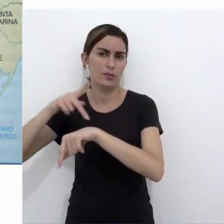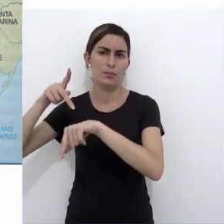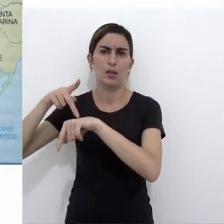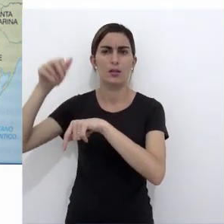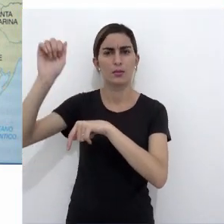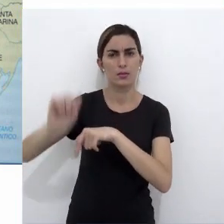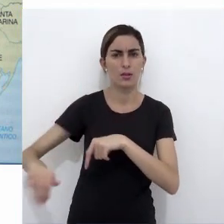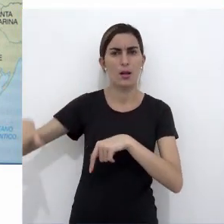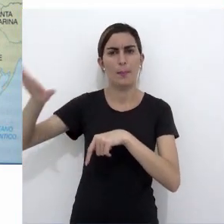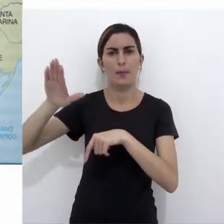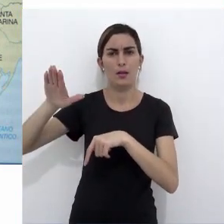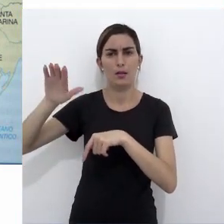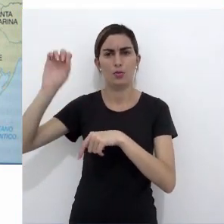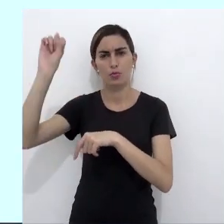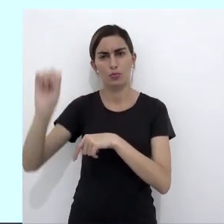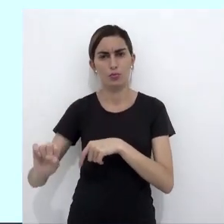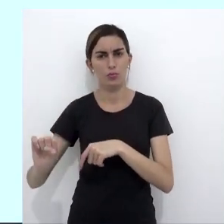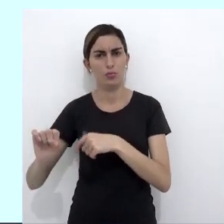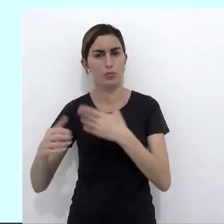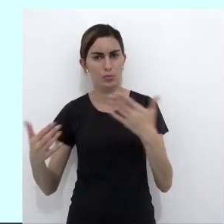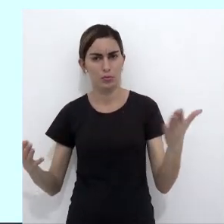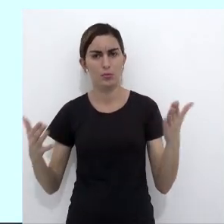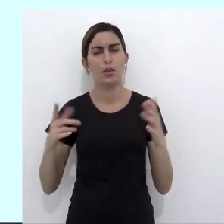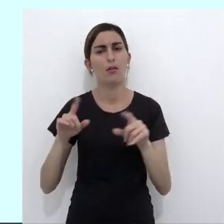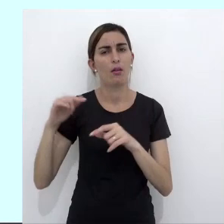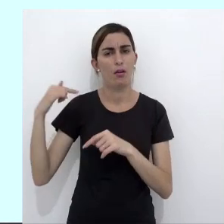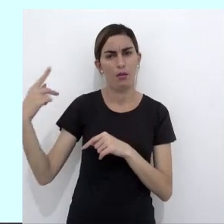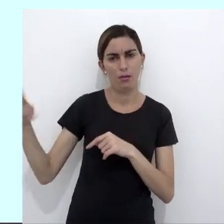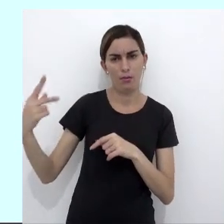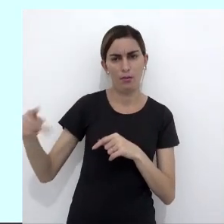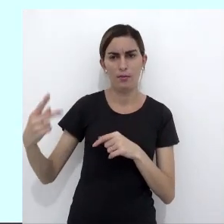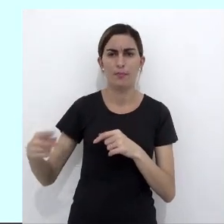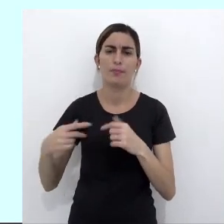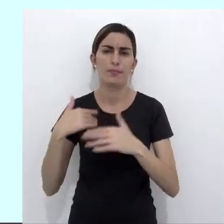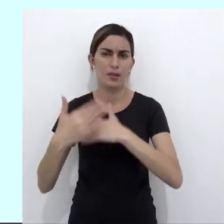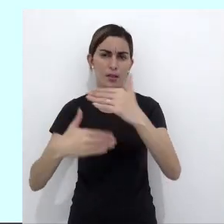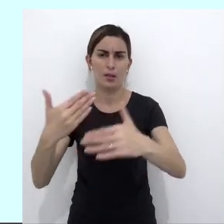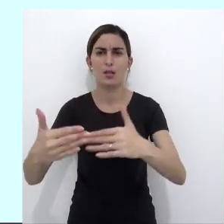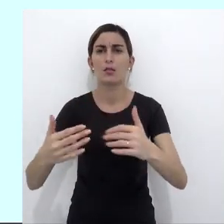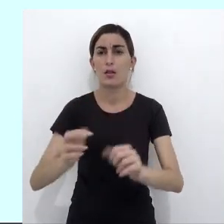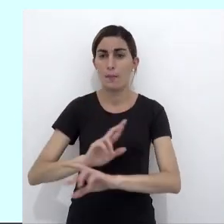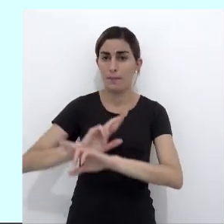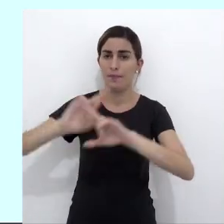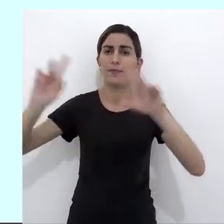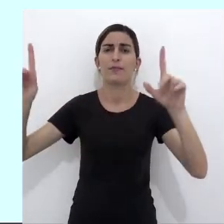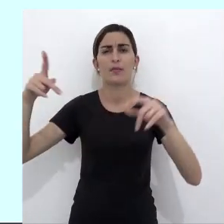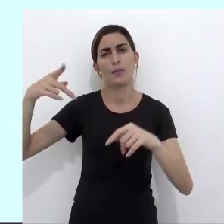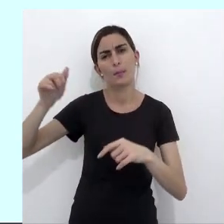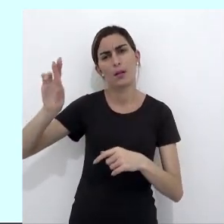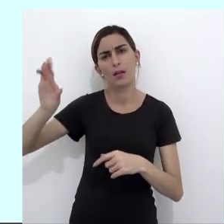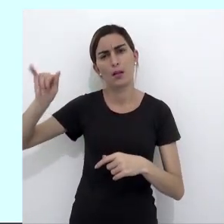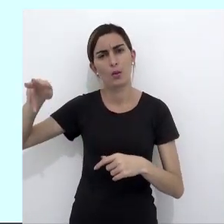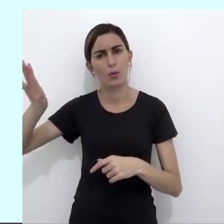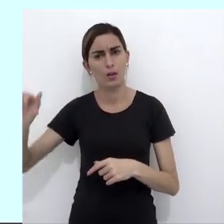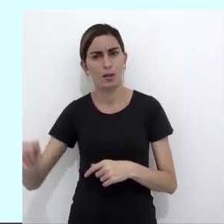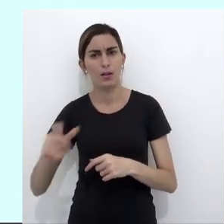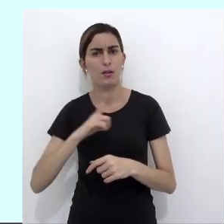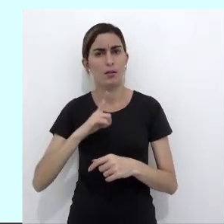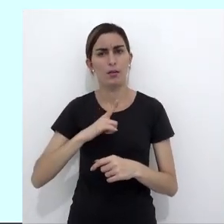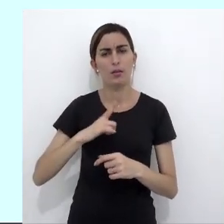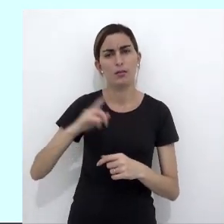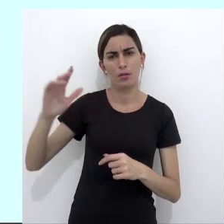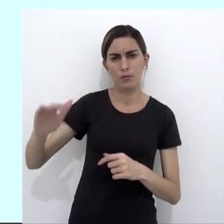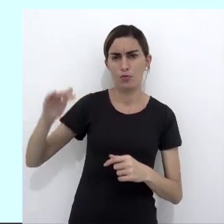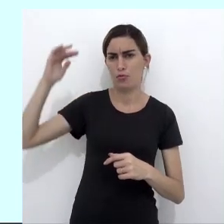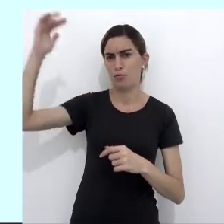América do Sul. Não é? Foi um desenvolvimento extraordinário no Paraguai que teve um chanceler,